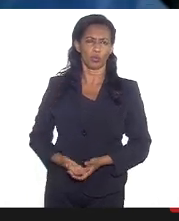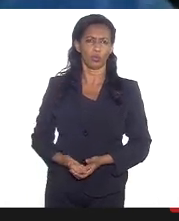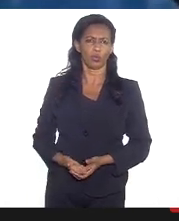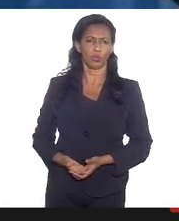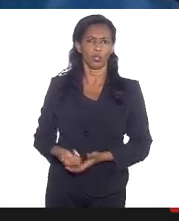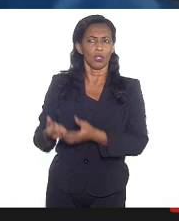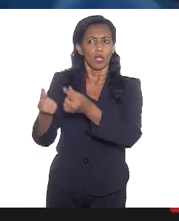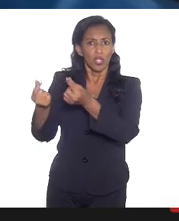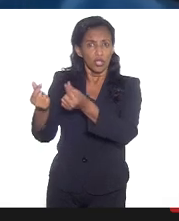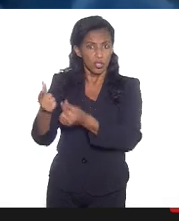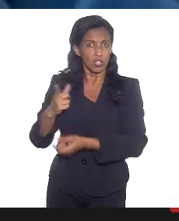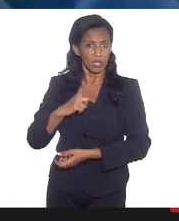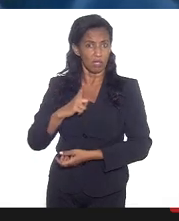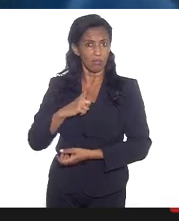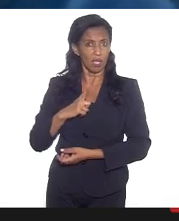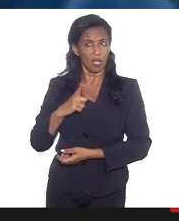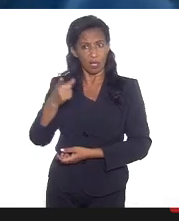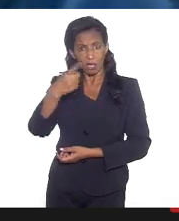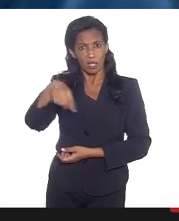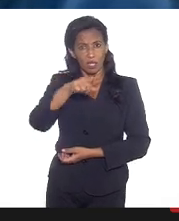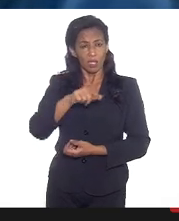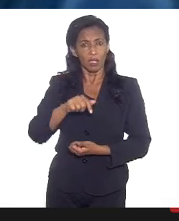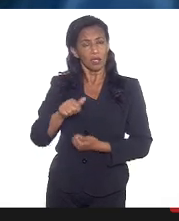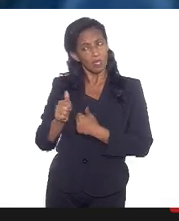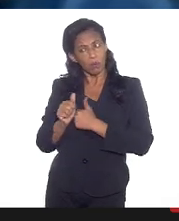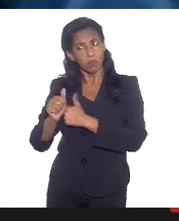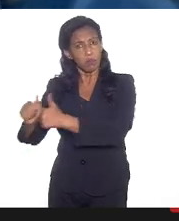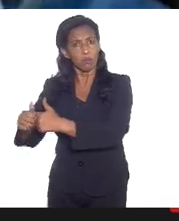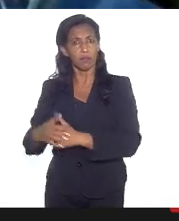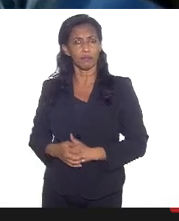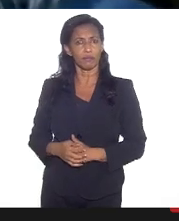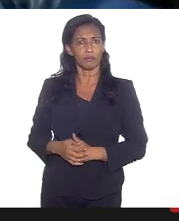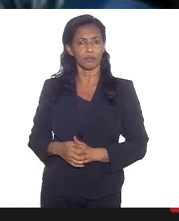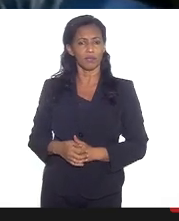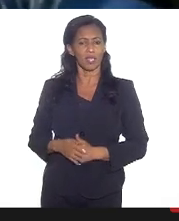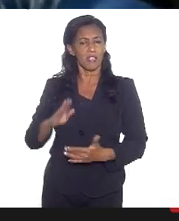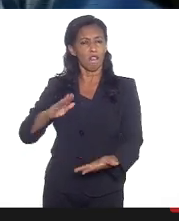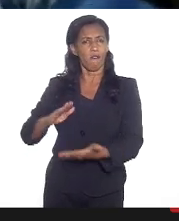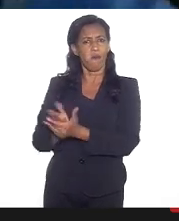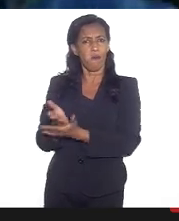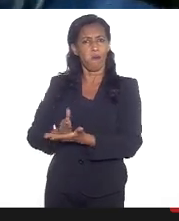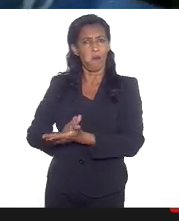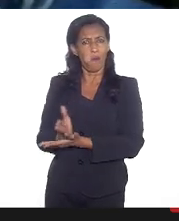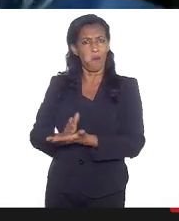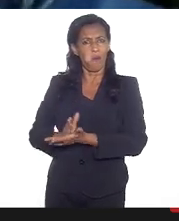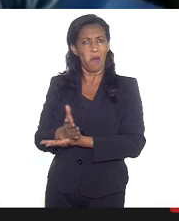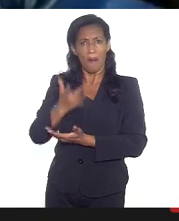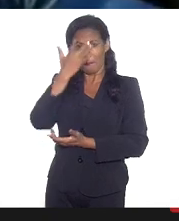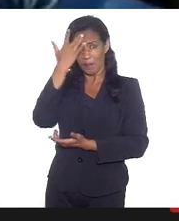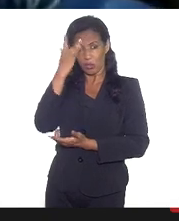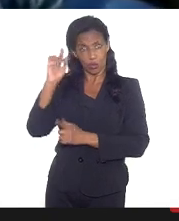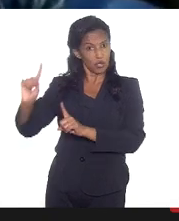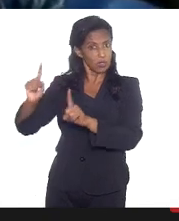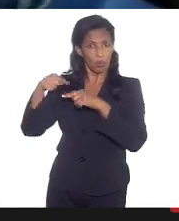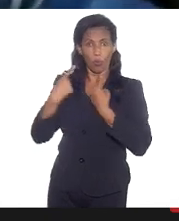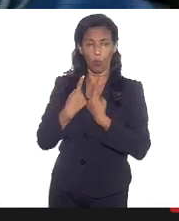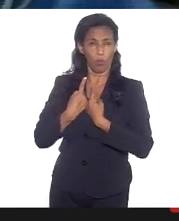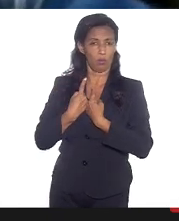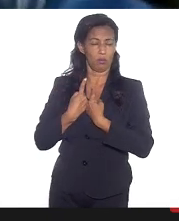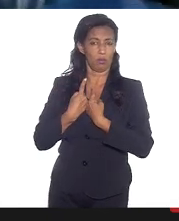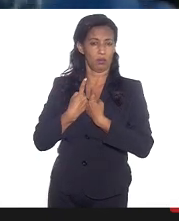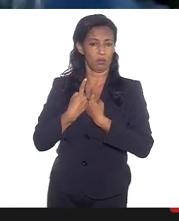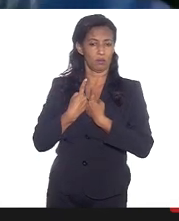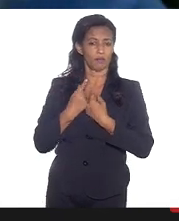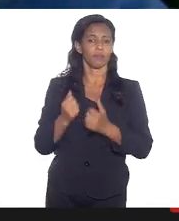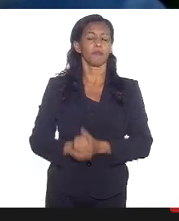Dinheiro existe, senhores, é correr atrás e tornar incômodos aqueles que são nossos adversários, conduzir